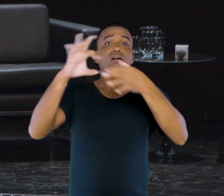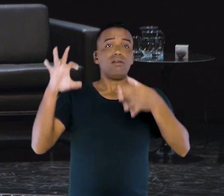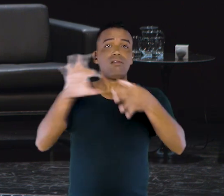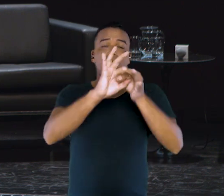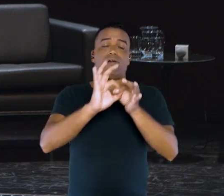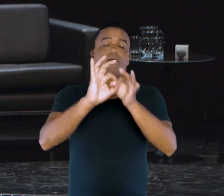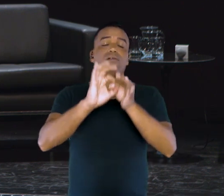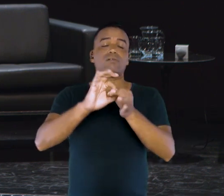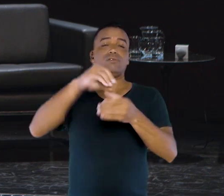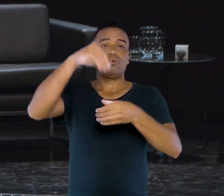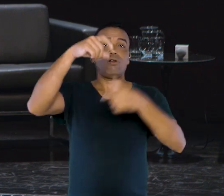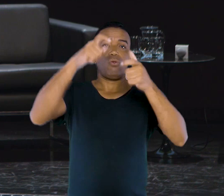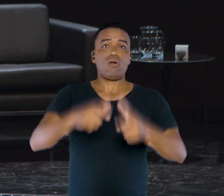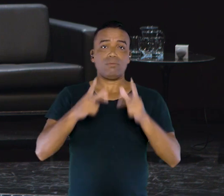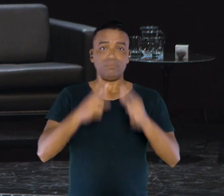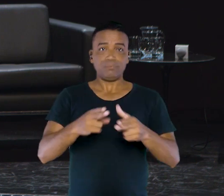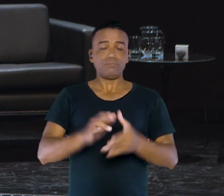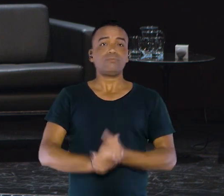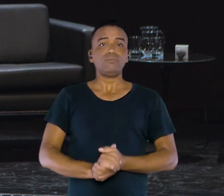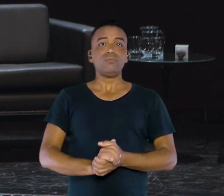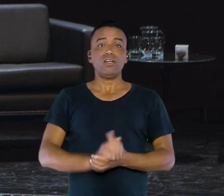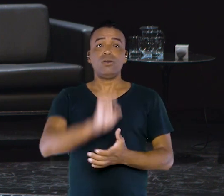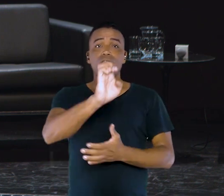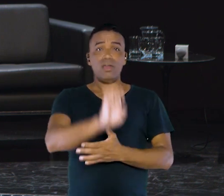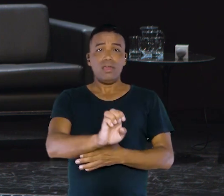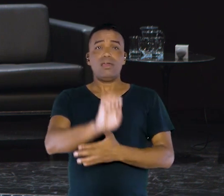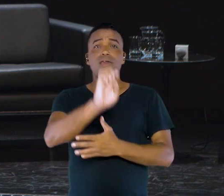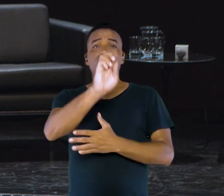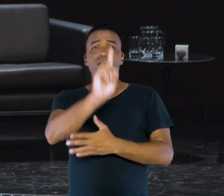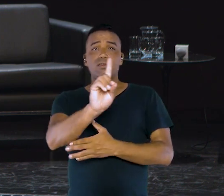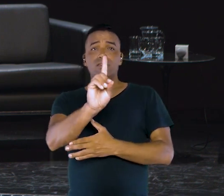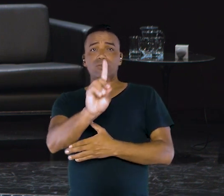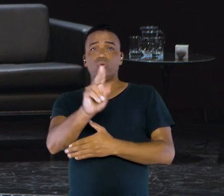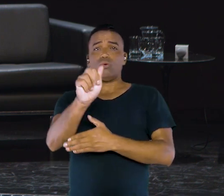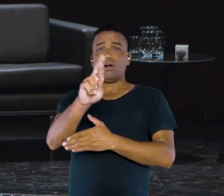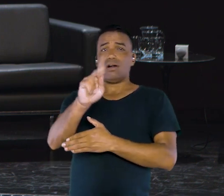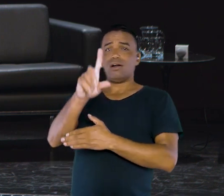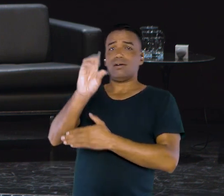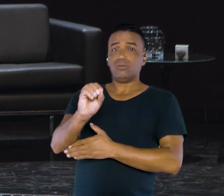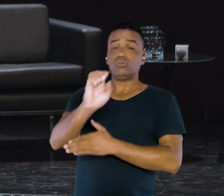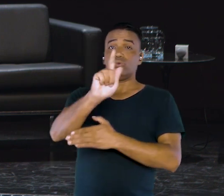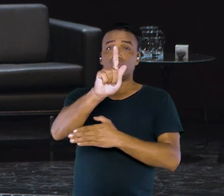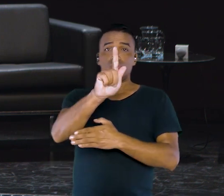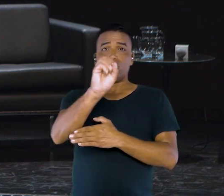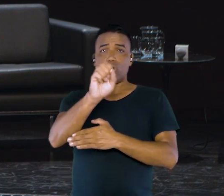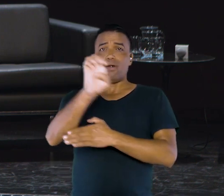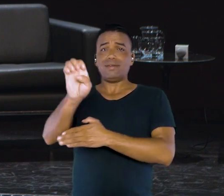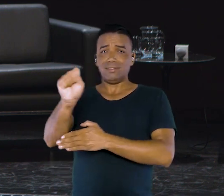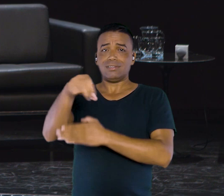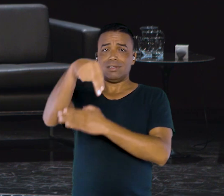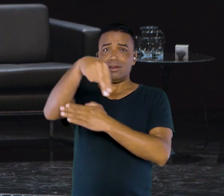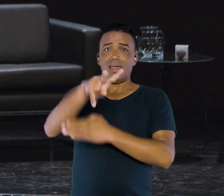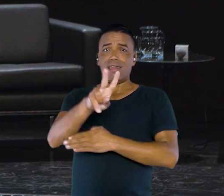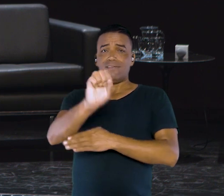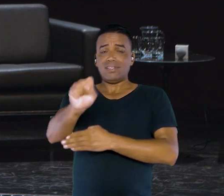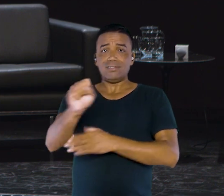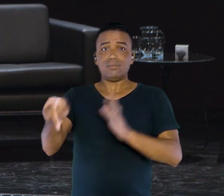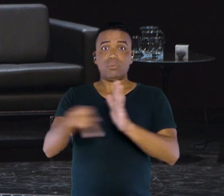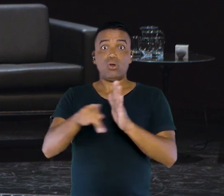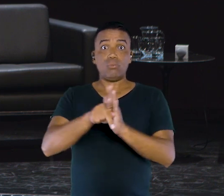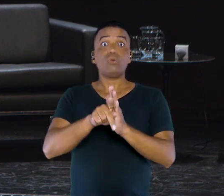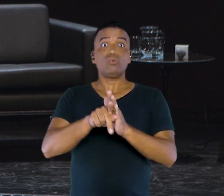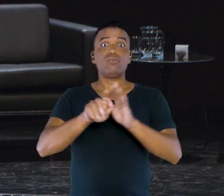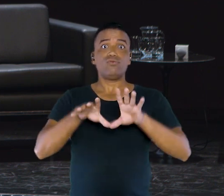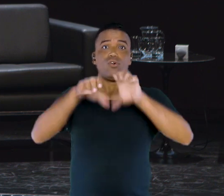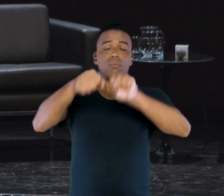instituição. O Eduardo Góes Neves é um dos maiores pesquisadores atuantes na região amazônica nos dias de hoje.